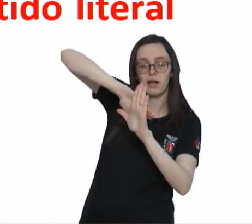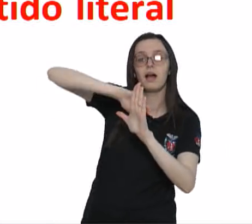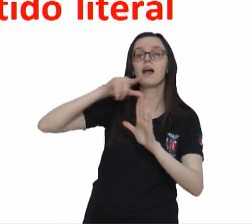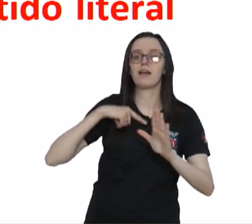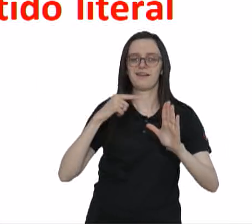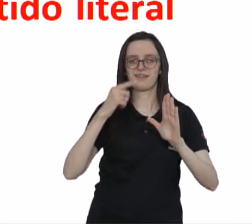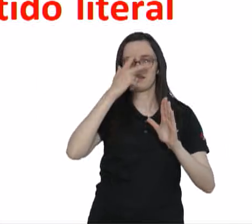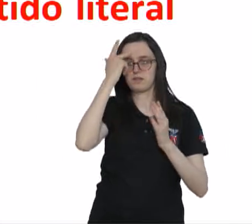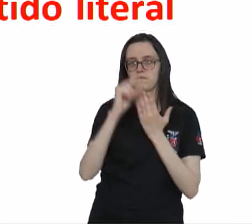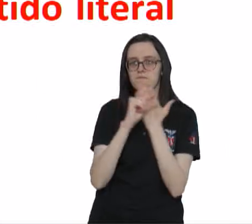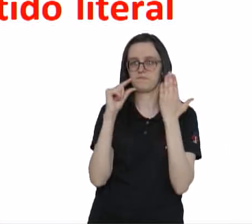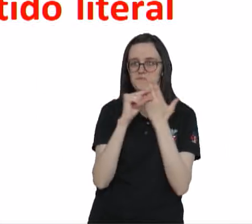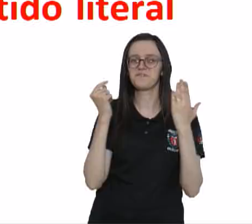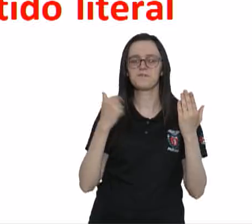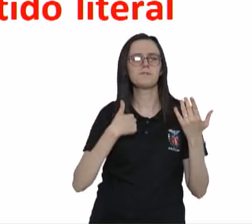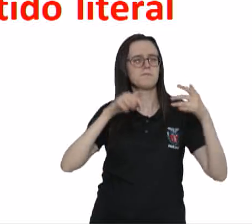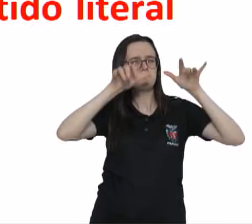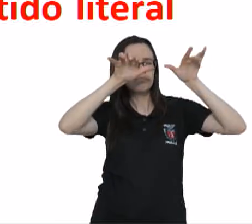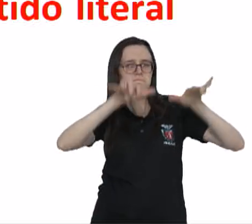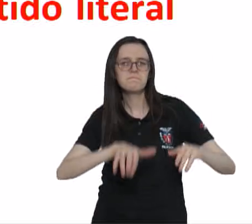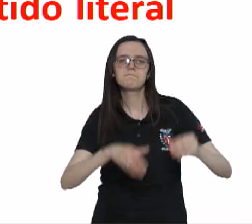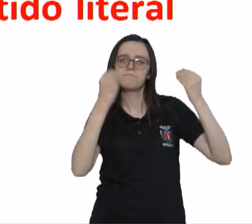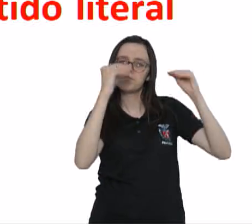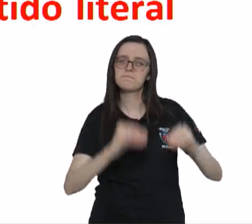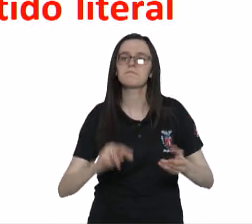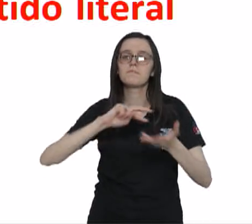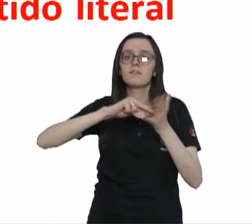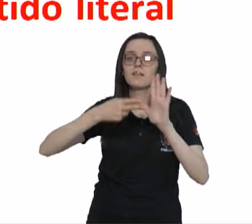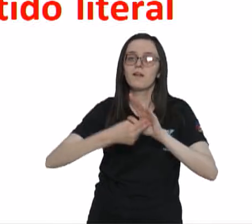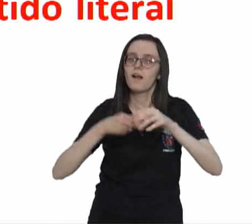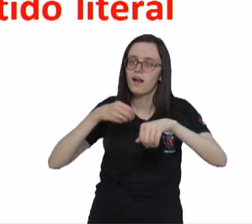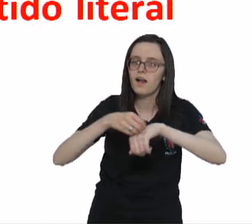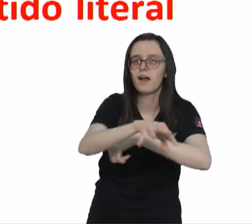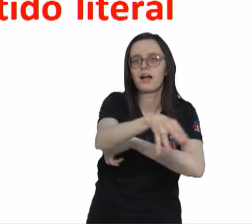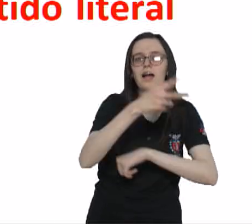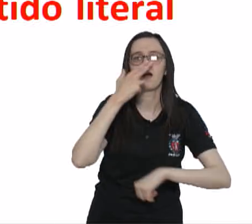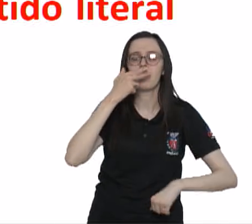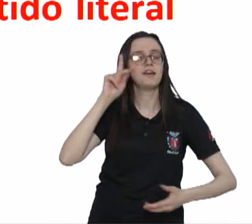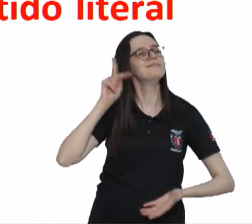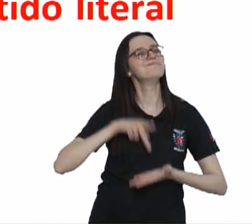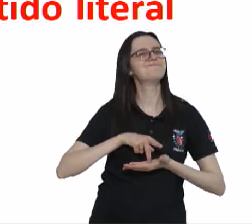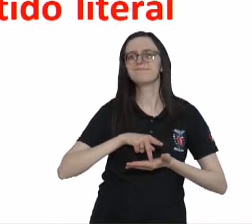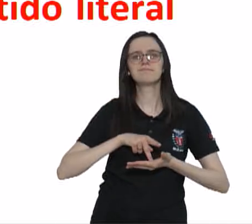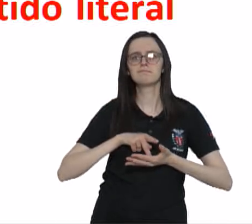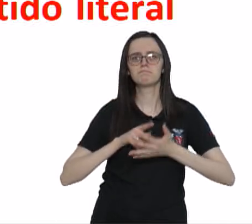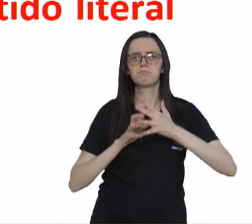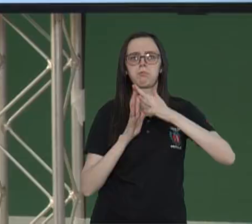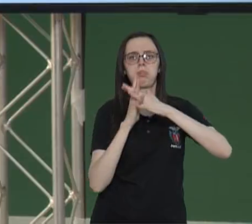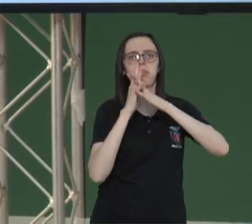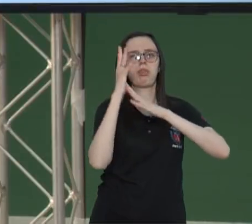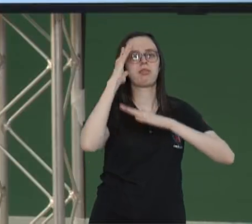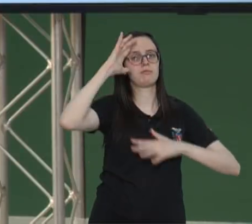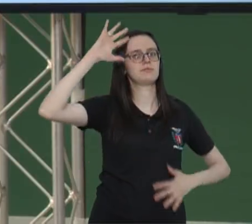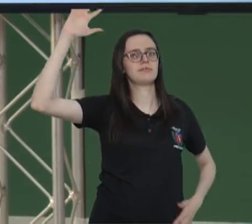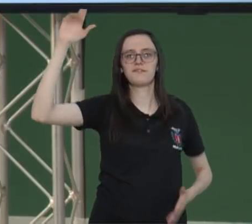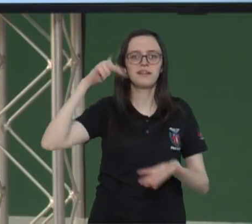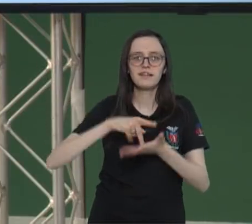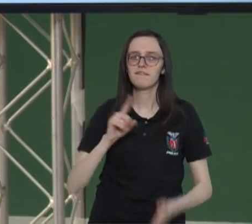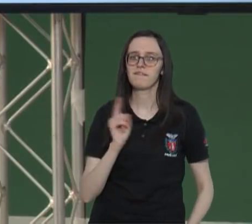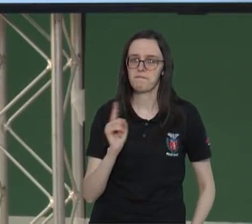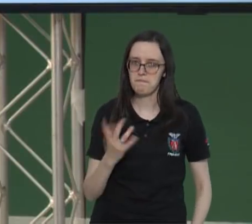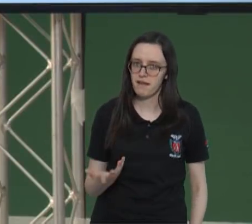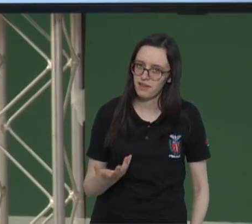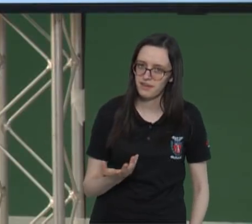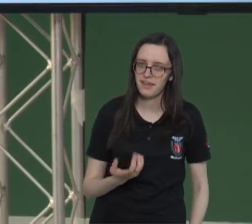né, no caso desses versinhos aí, criou significados que extrapolam o sentido literal, ou seja, você brinca com essa coisa